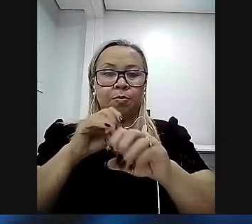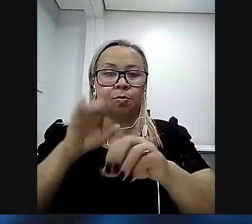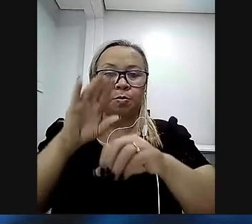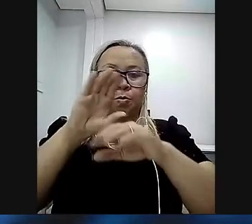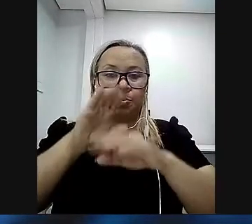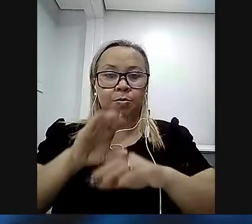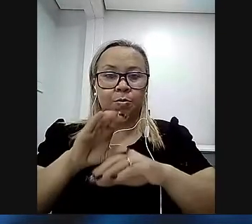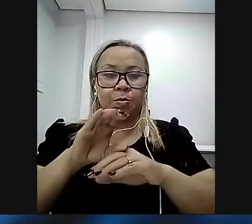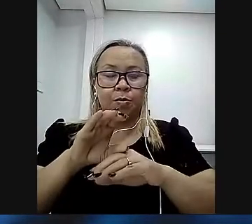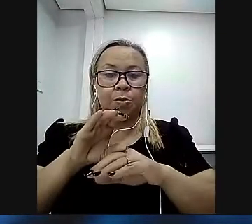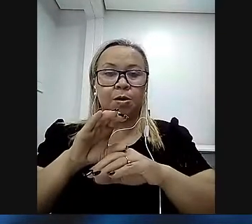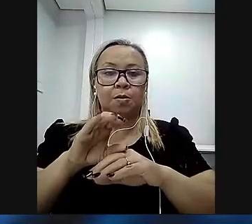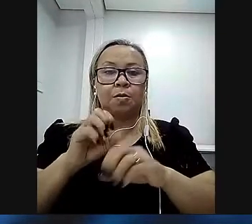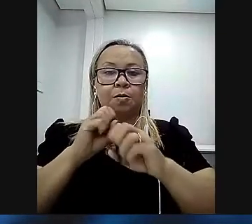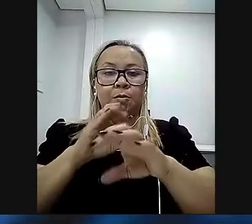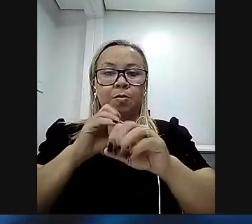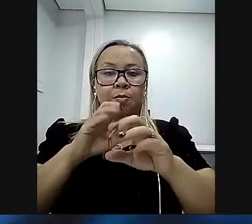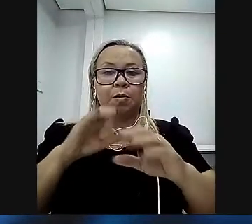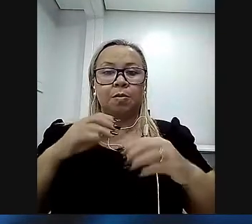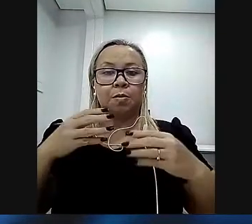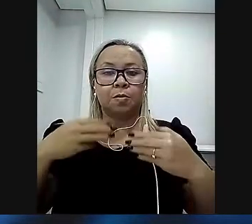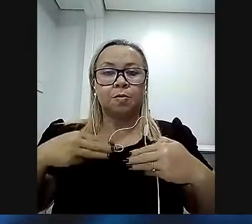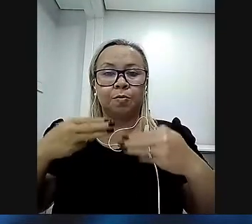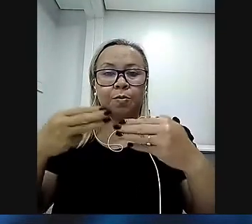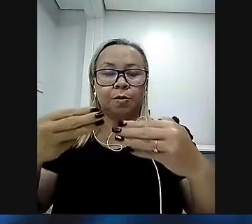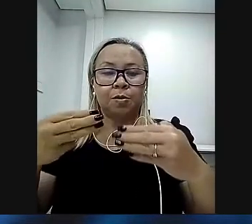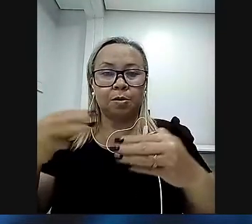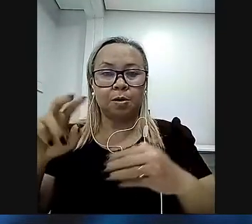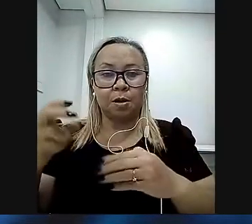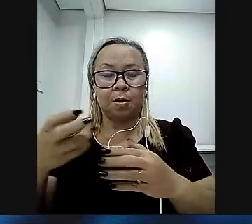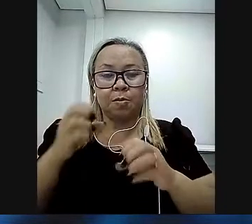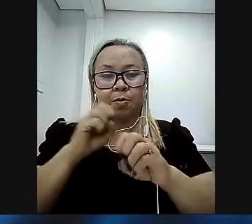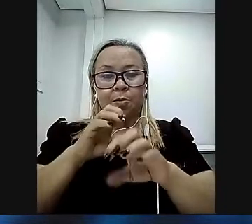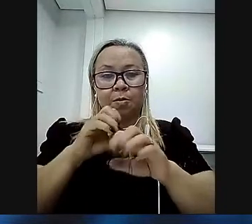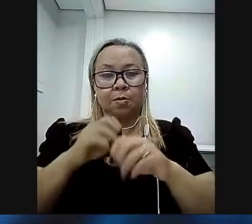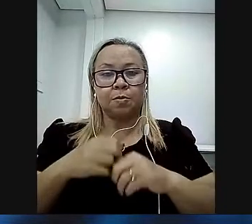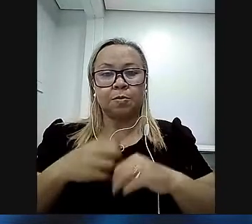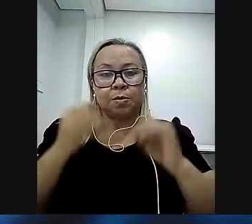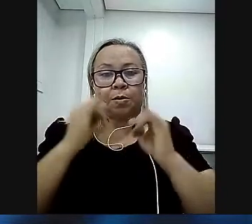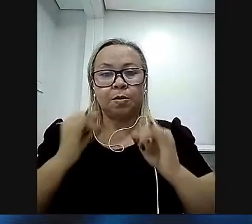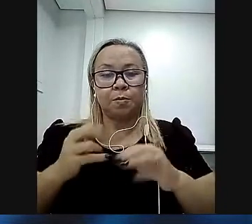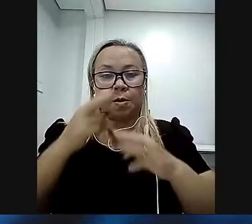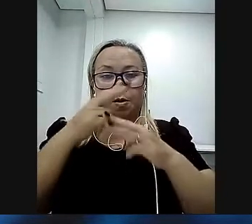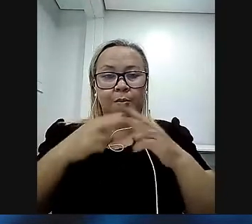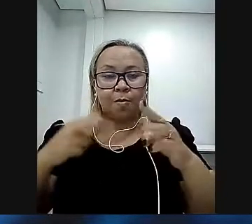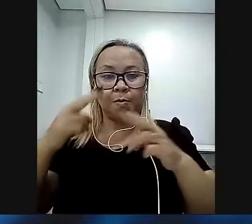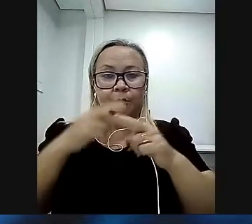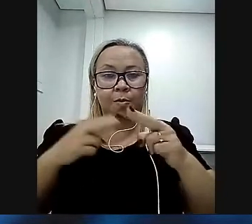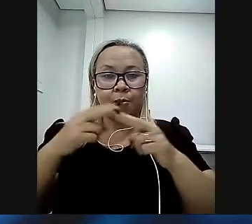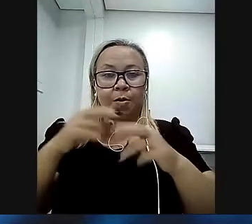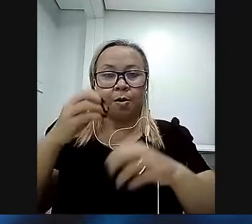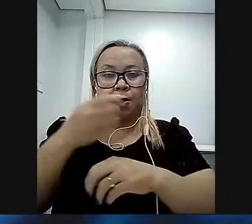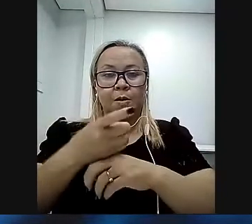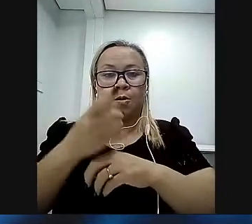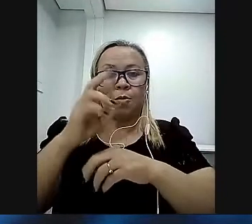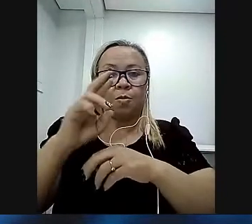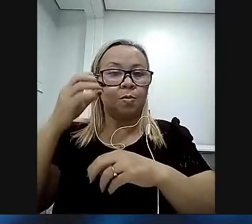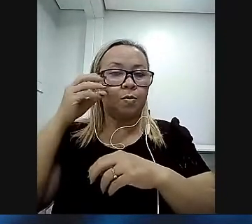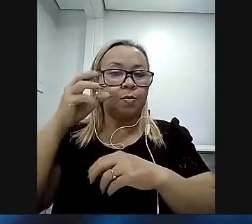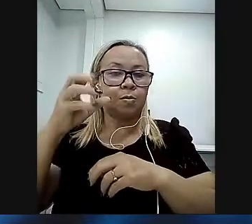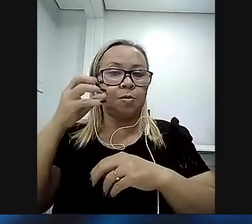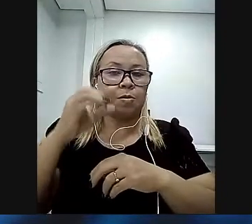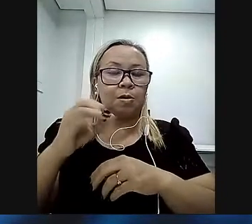da Educação, mestre em arte e tecnologia da imagem pela Universidade de Brasília e doutorando em ciência da informação